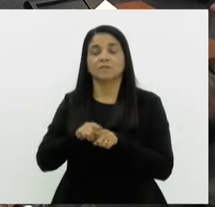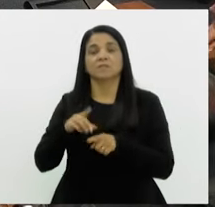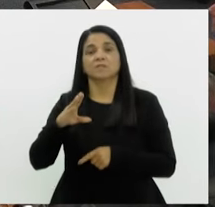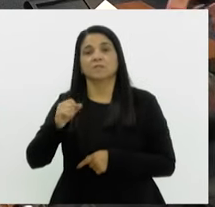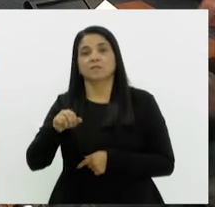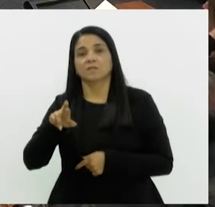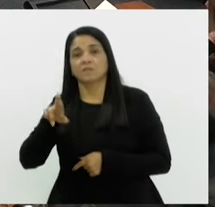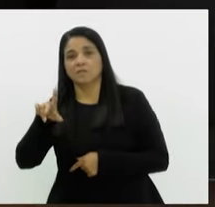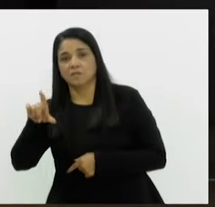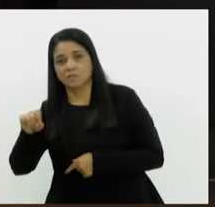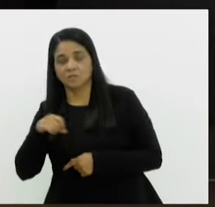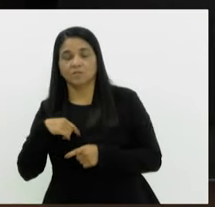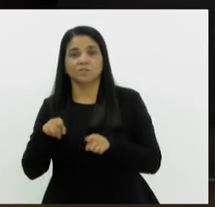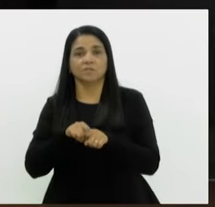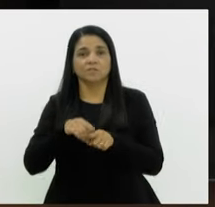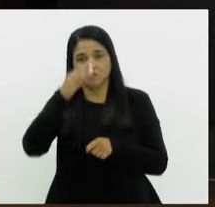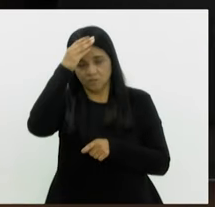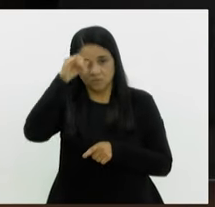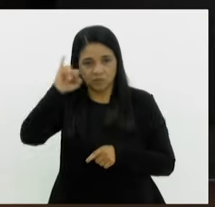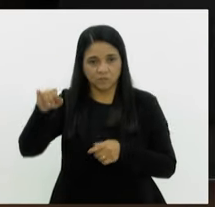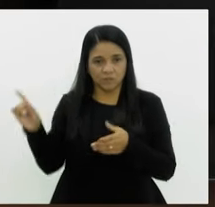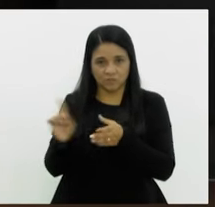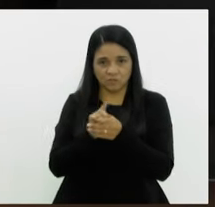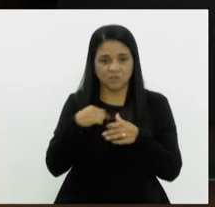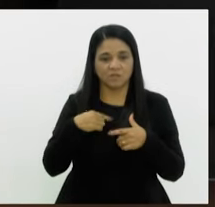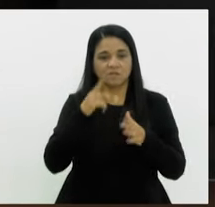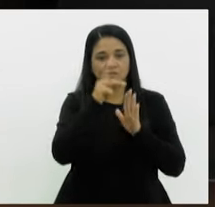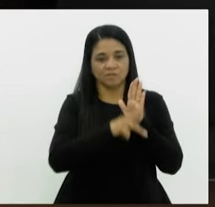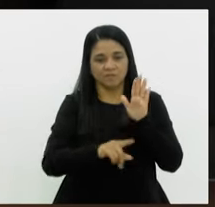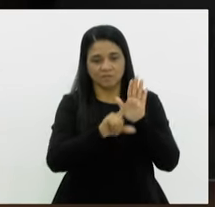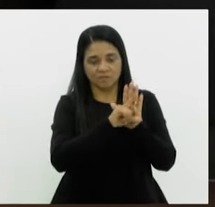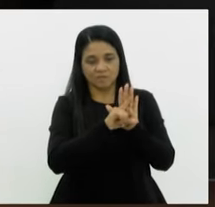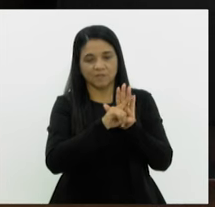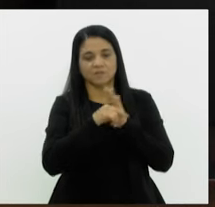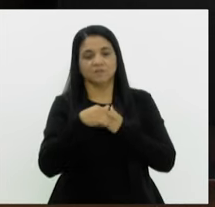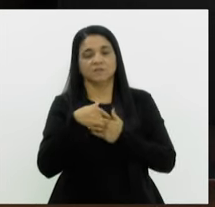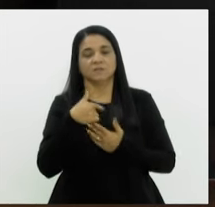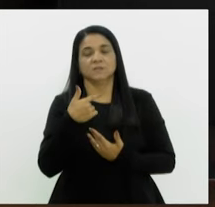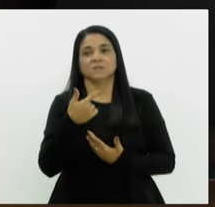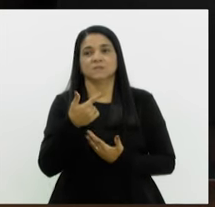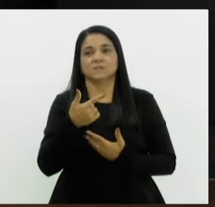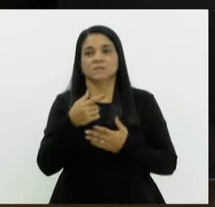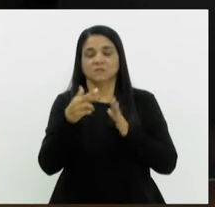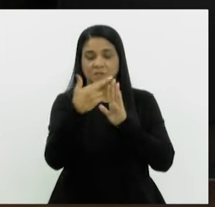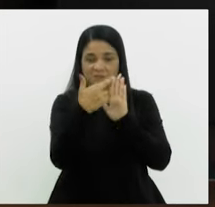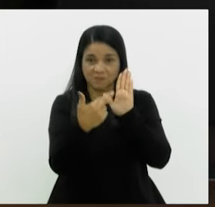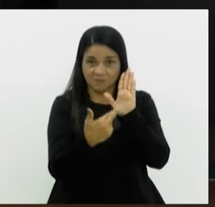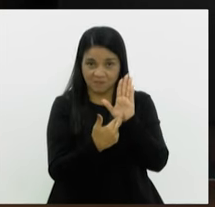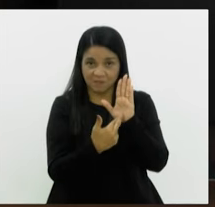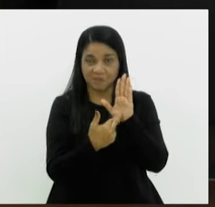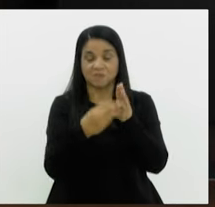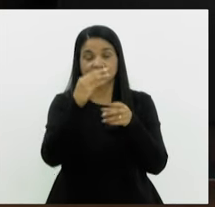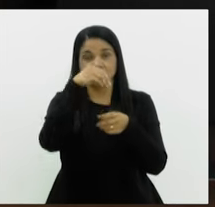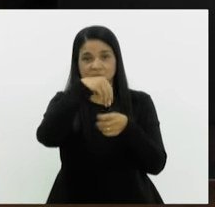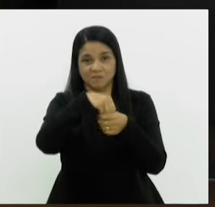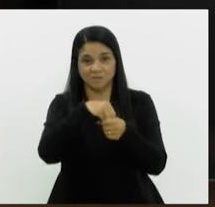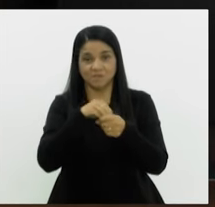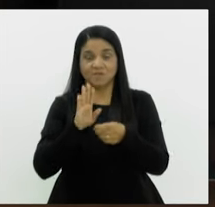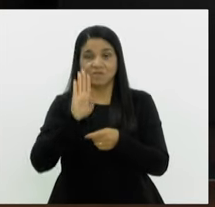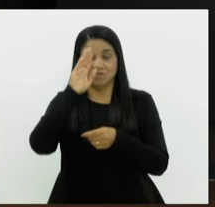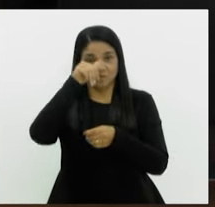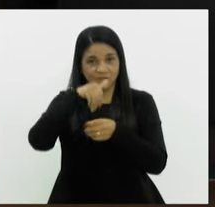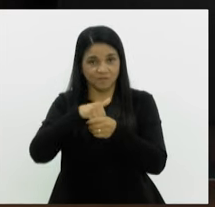Incluído na ordem do dia, de acordo com o parágrafo 3º do artigo 47 do Regimento Interno, em tramitação ordinária, em votação em